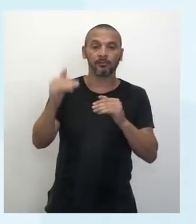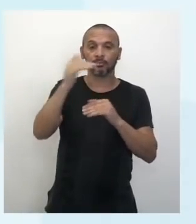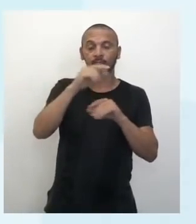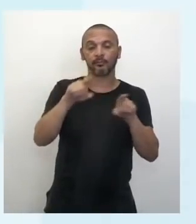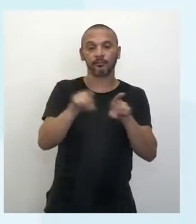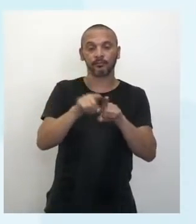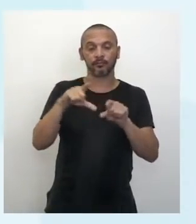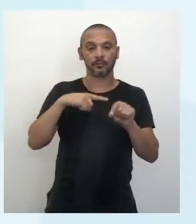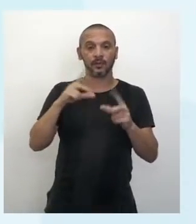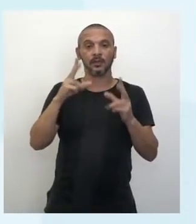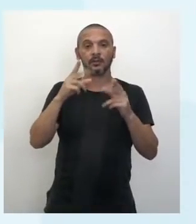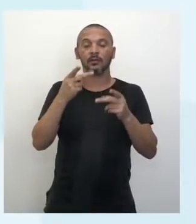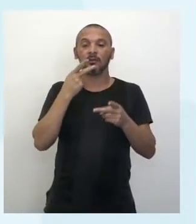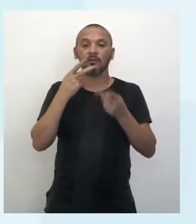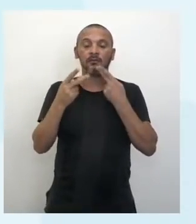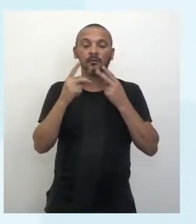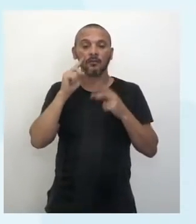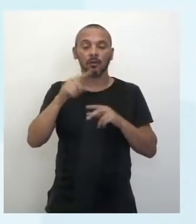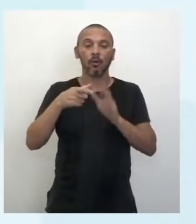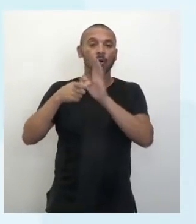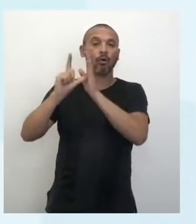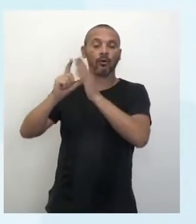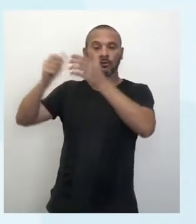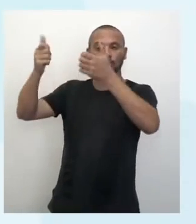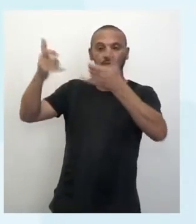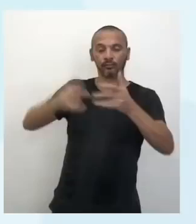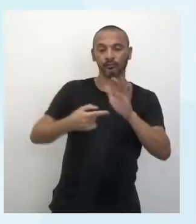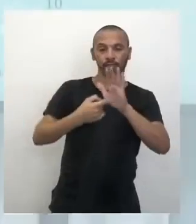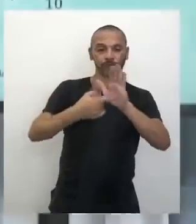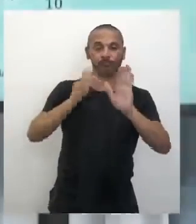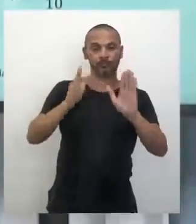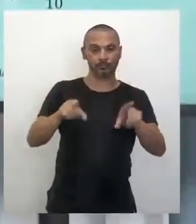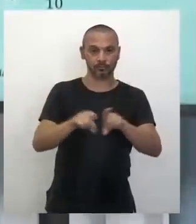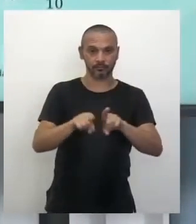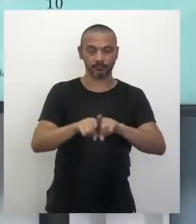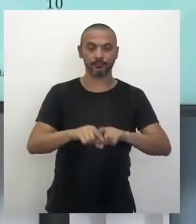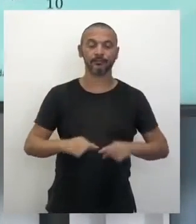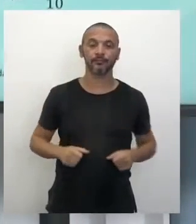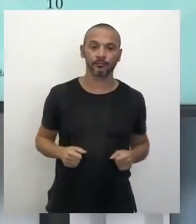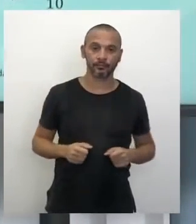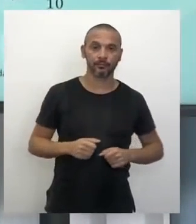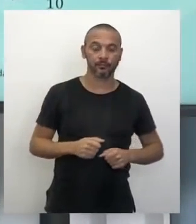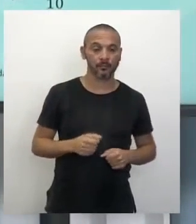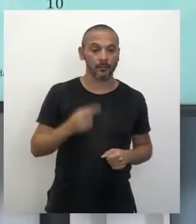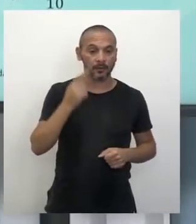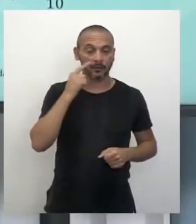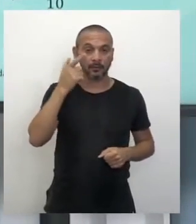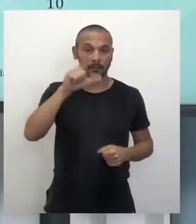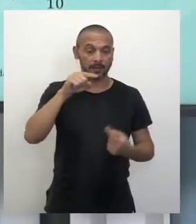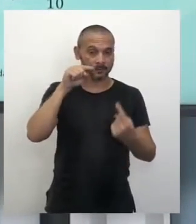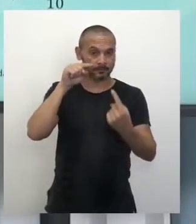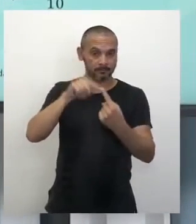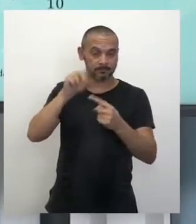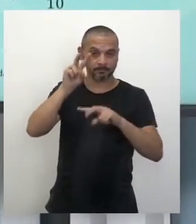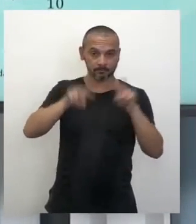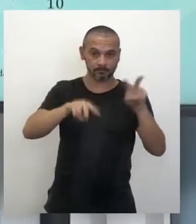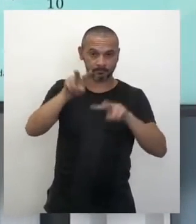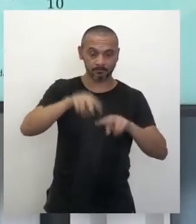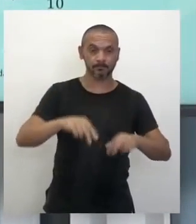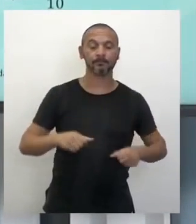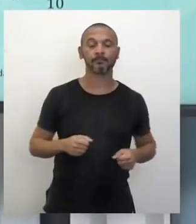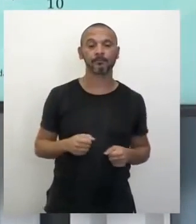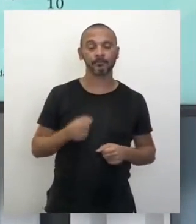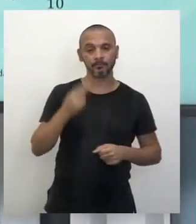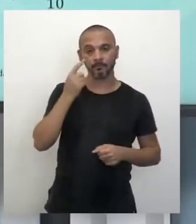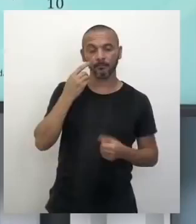quadrado, conforme a gente viu ontem na nossa demonstração geométrica, tá certo? Vamos fazer mais um pouco de investigação, tá?